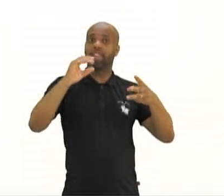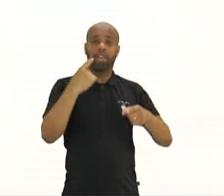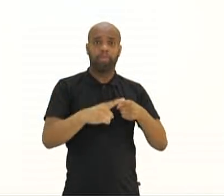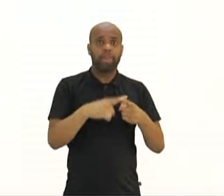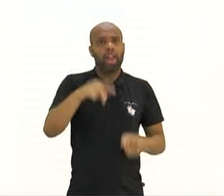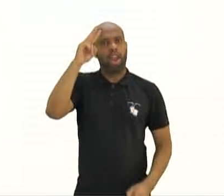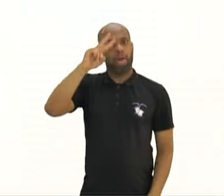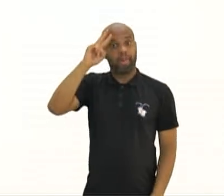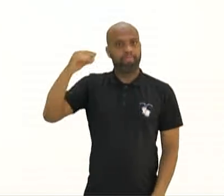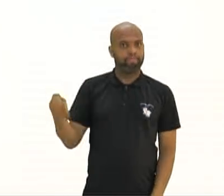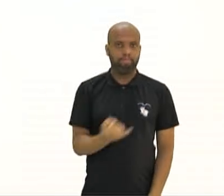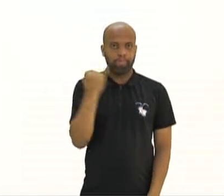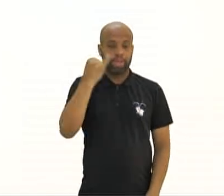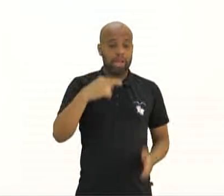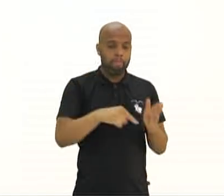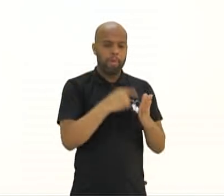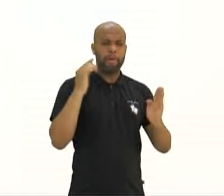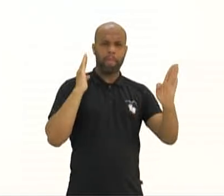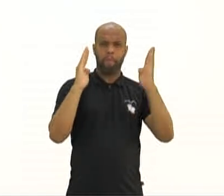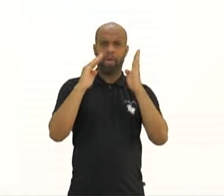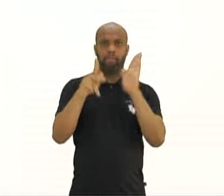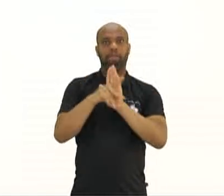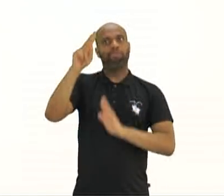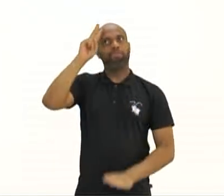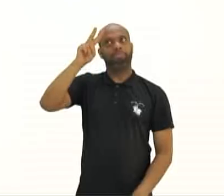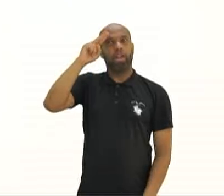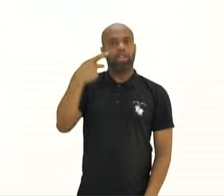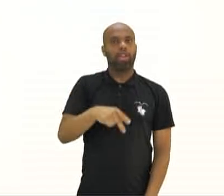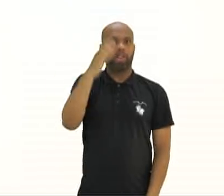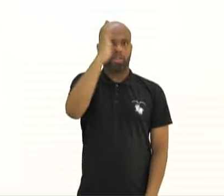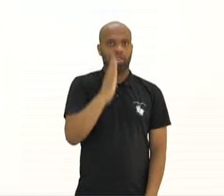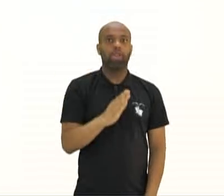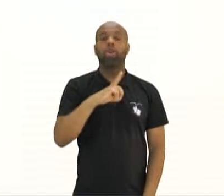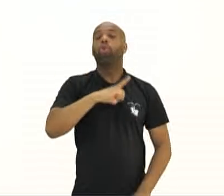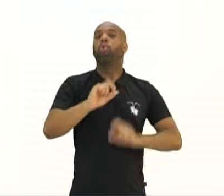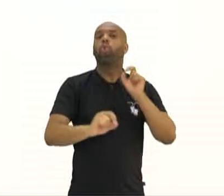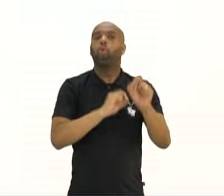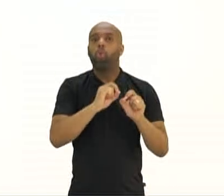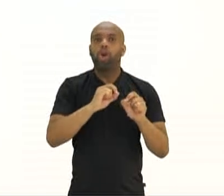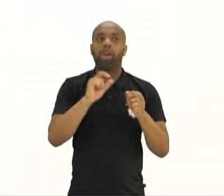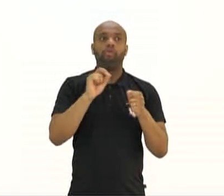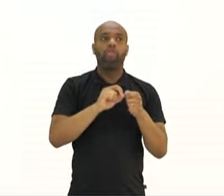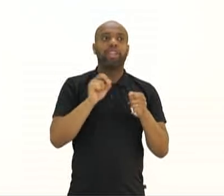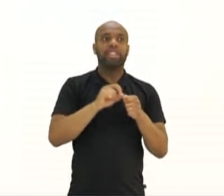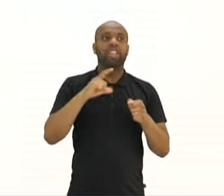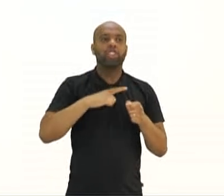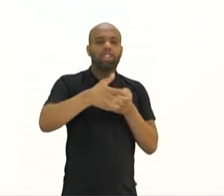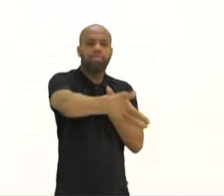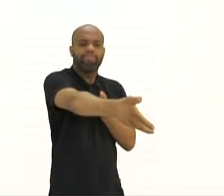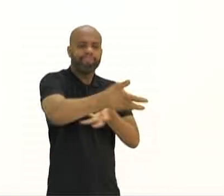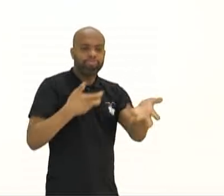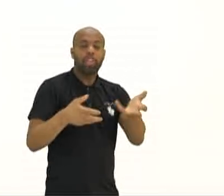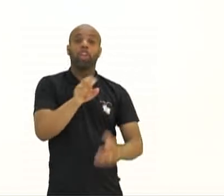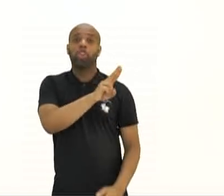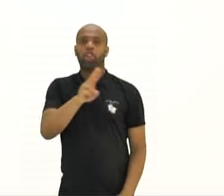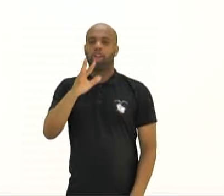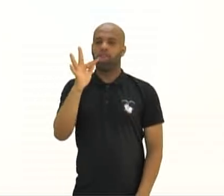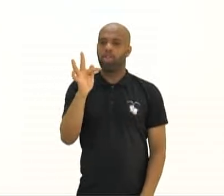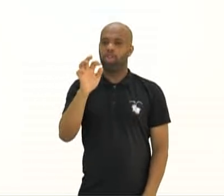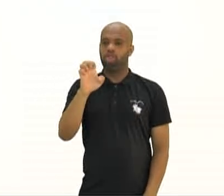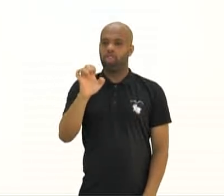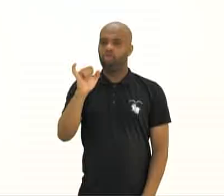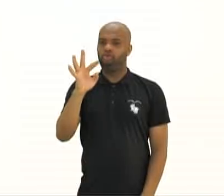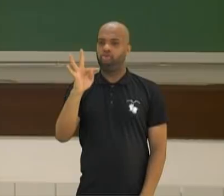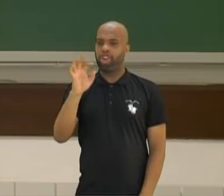nesse primeiro período da história do Brasil, era feita através da instalação de feitorias e principalmente daquela relação